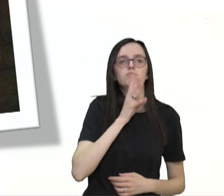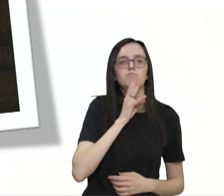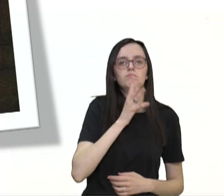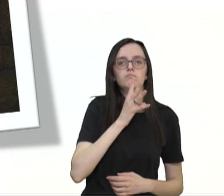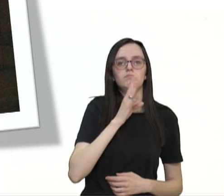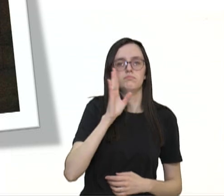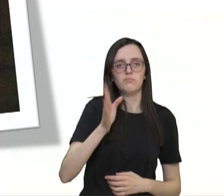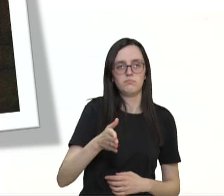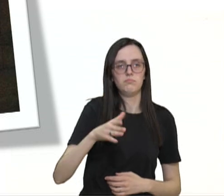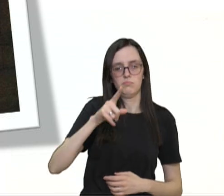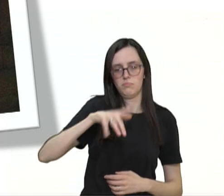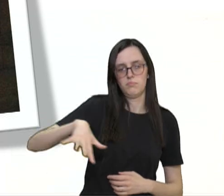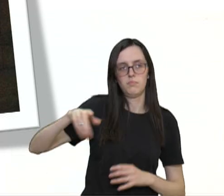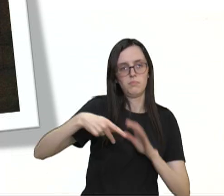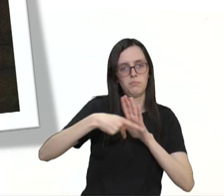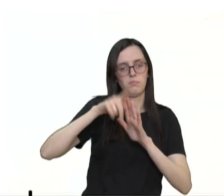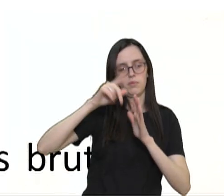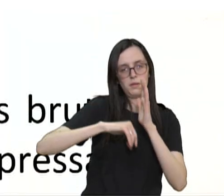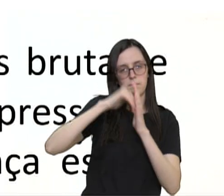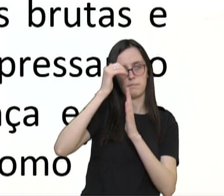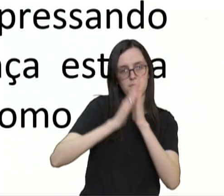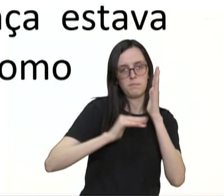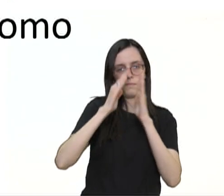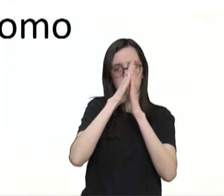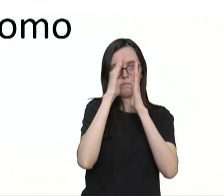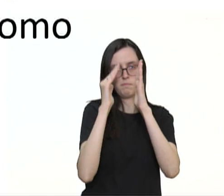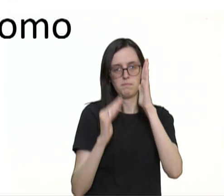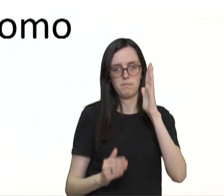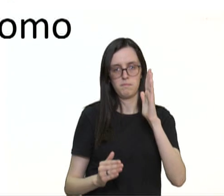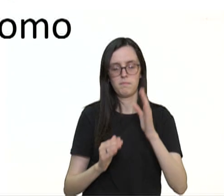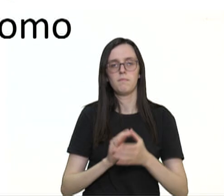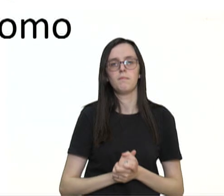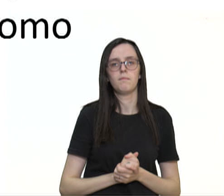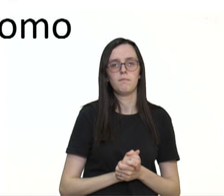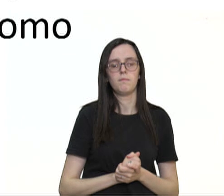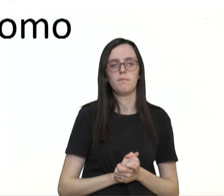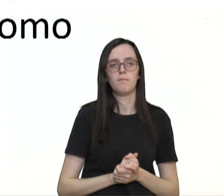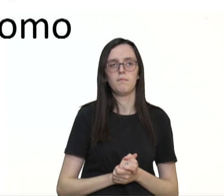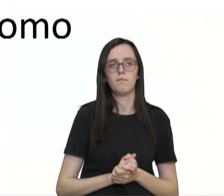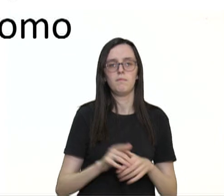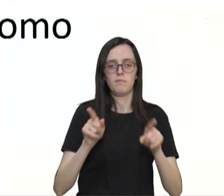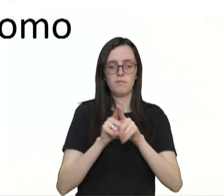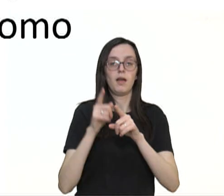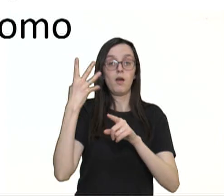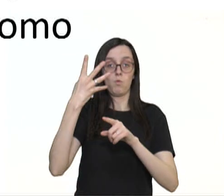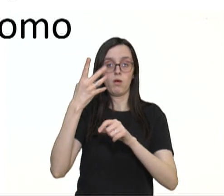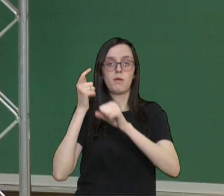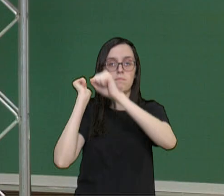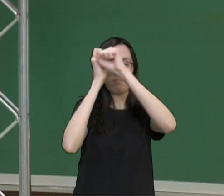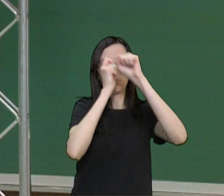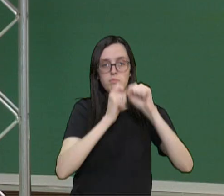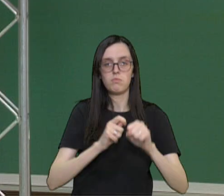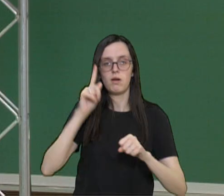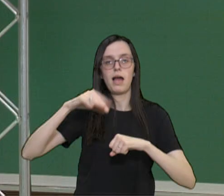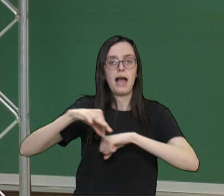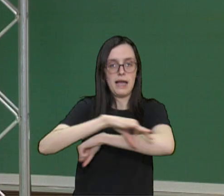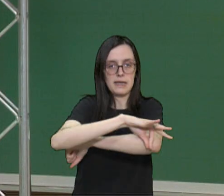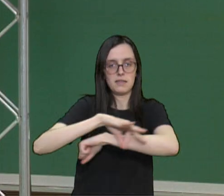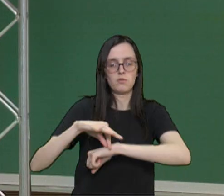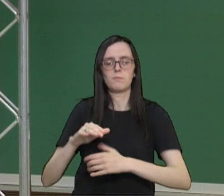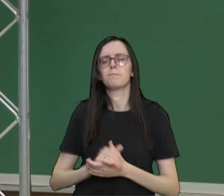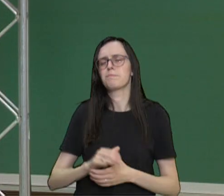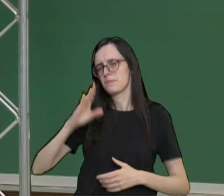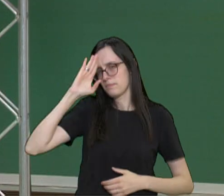né, um pintor barroco, a gente vai estudar mais para frente. Escultura e arquitetura. Pessoal, principalmente no barroco,